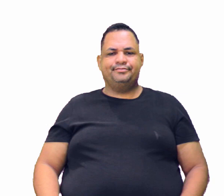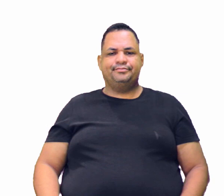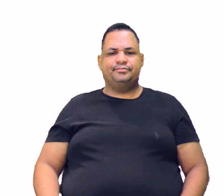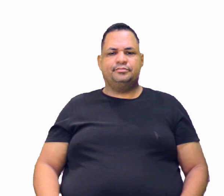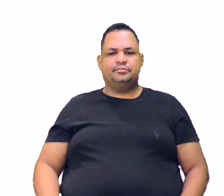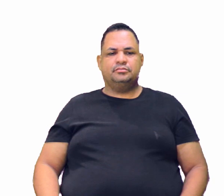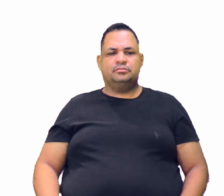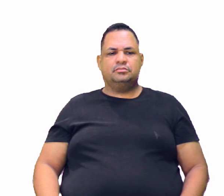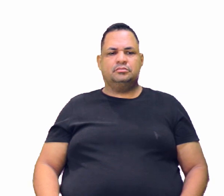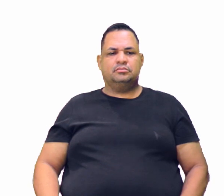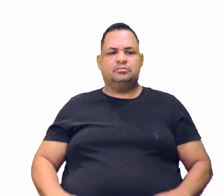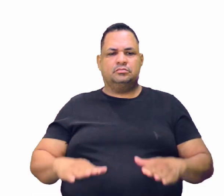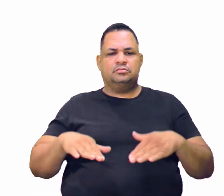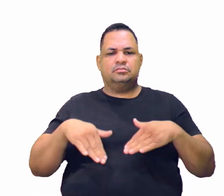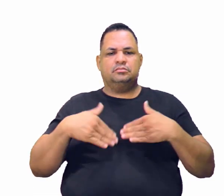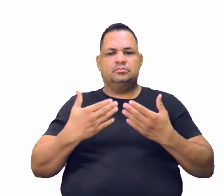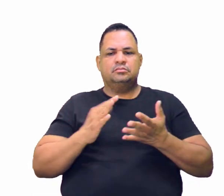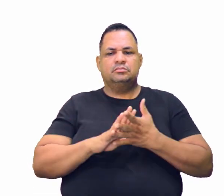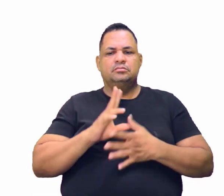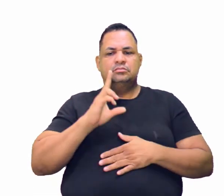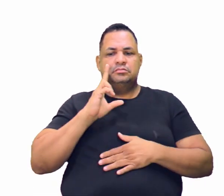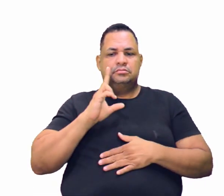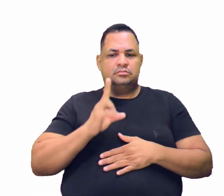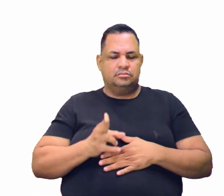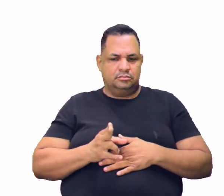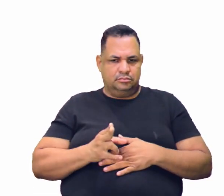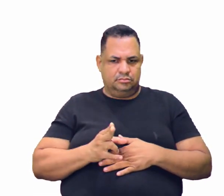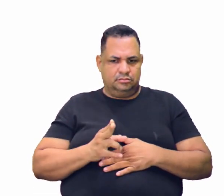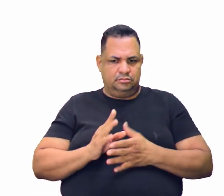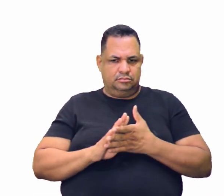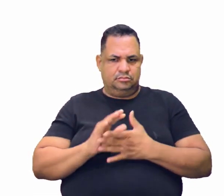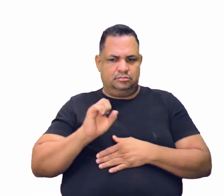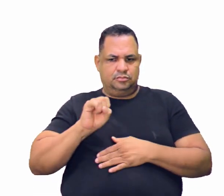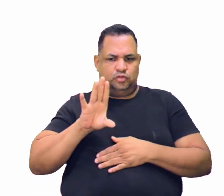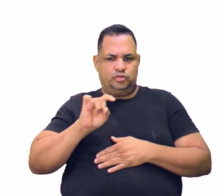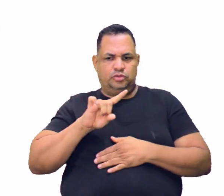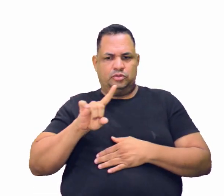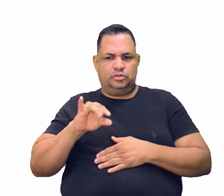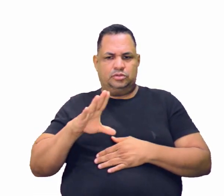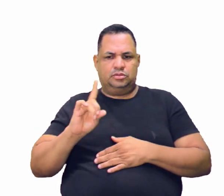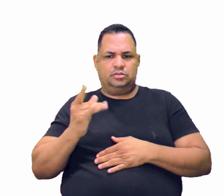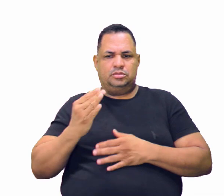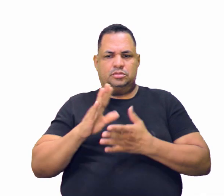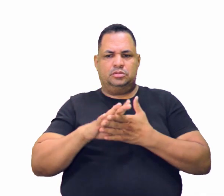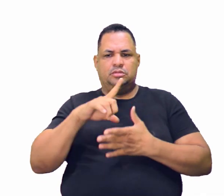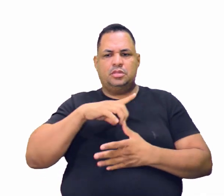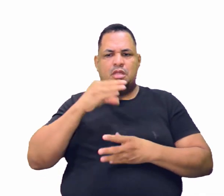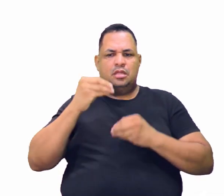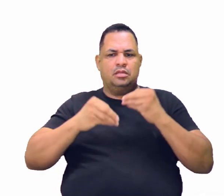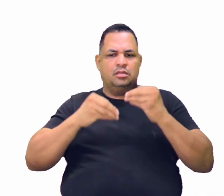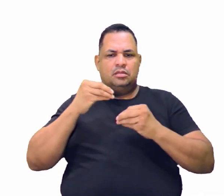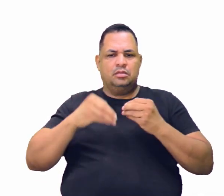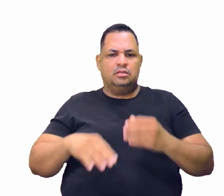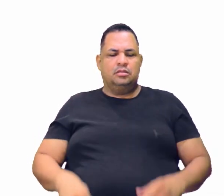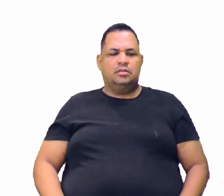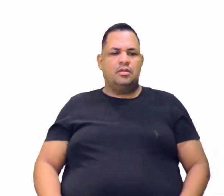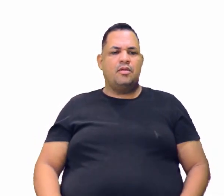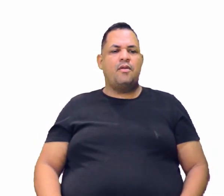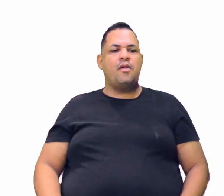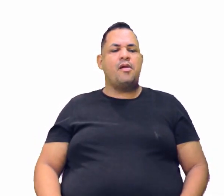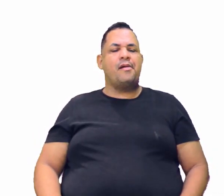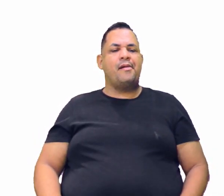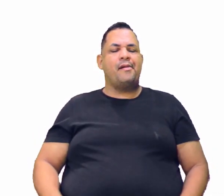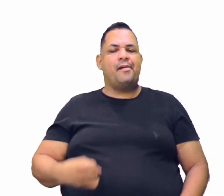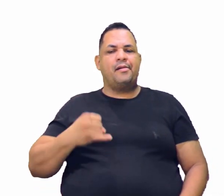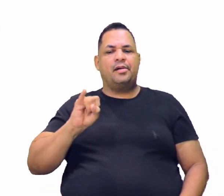sozinhas. Então, quando equivaler a sozinho, vai ter flexão, tá bom? Se